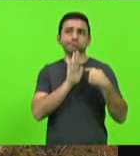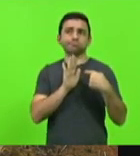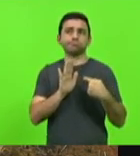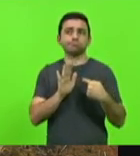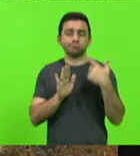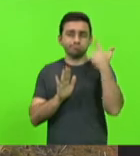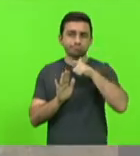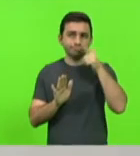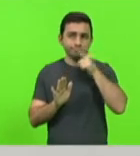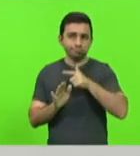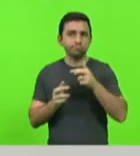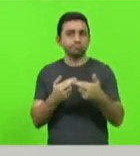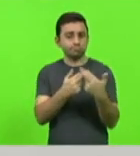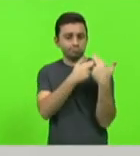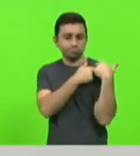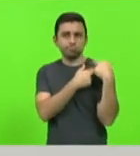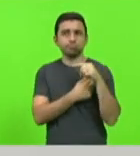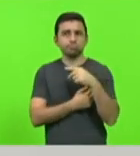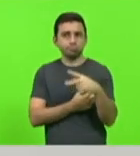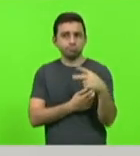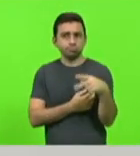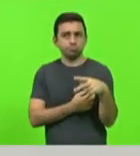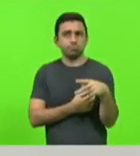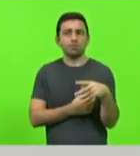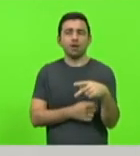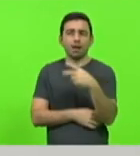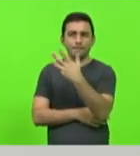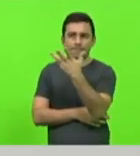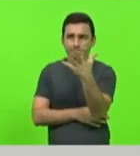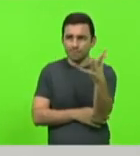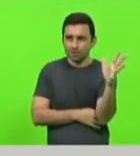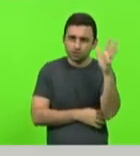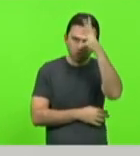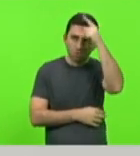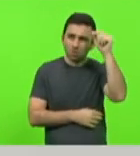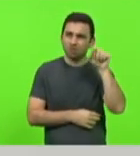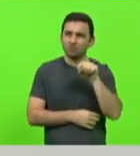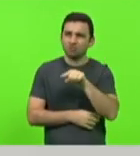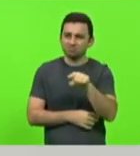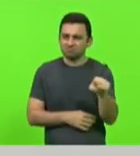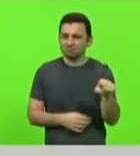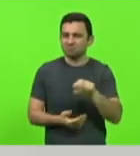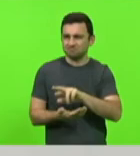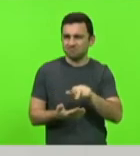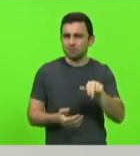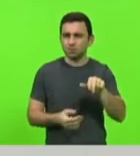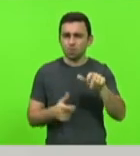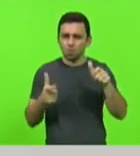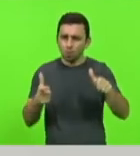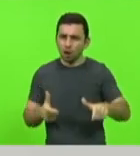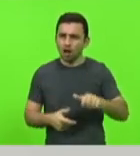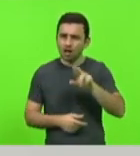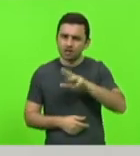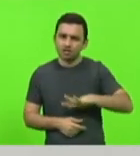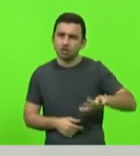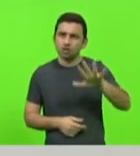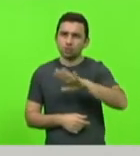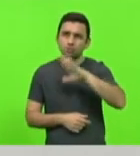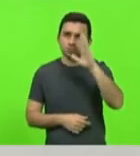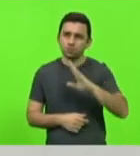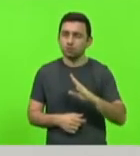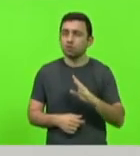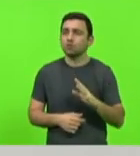mesmo. Nós temos, enquanto Amazônia, enquanto várias regiões do país, uma responsabilidade mundial, é